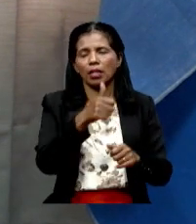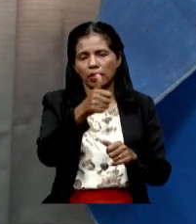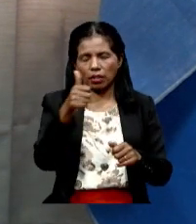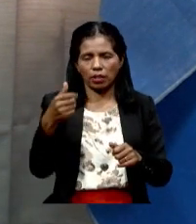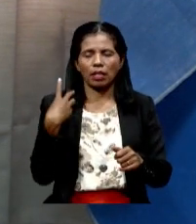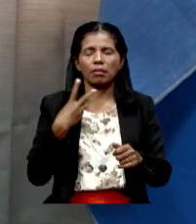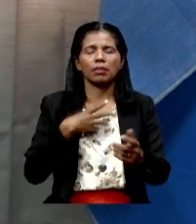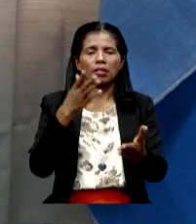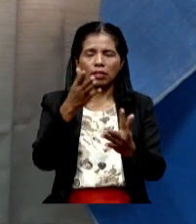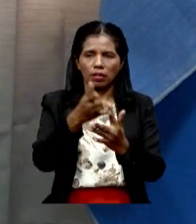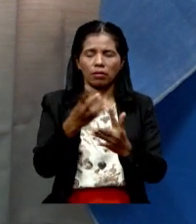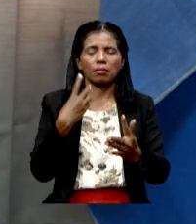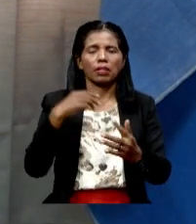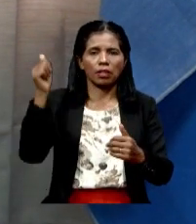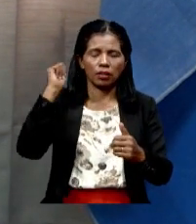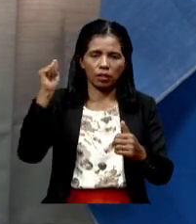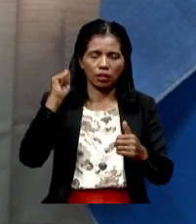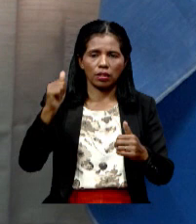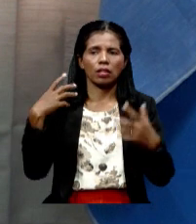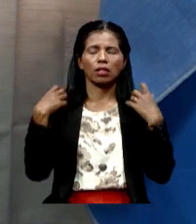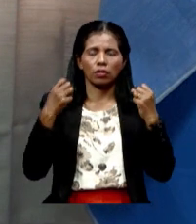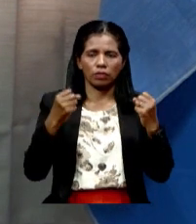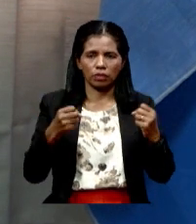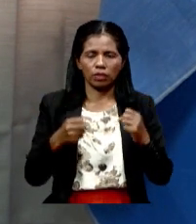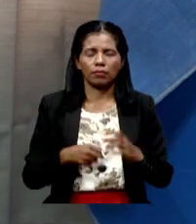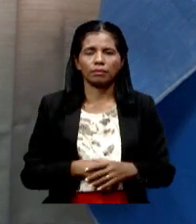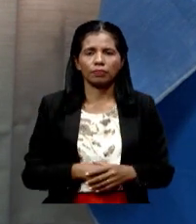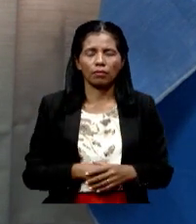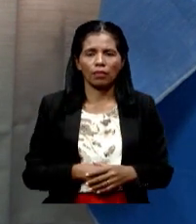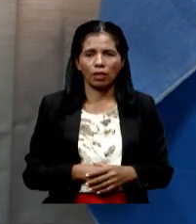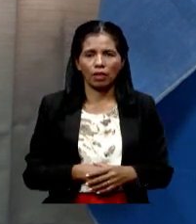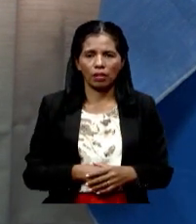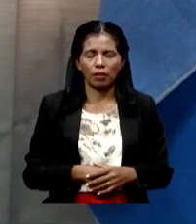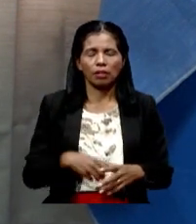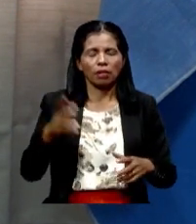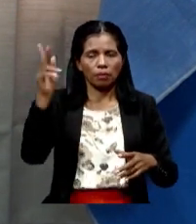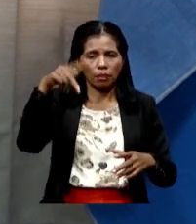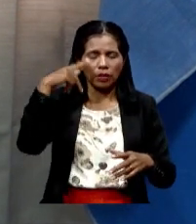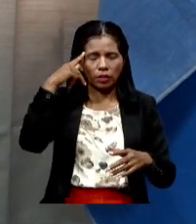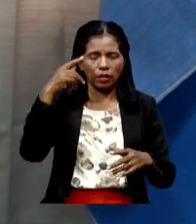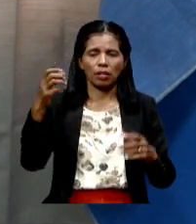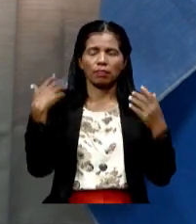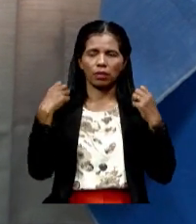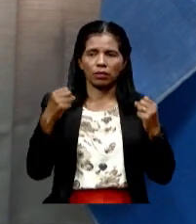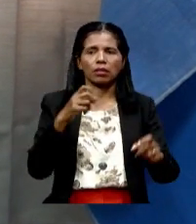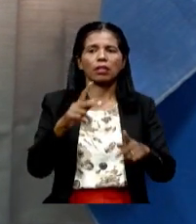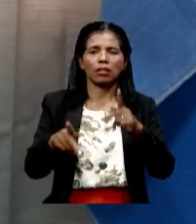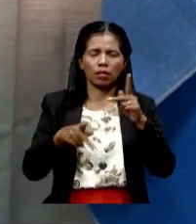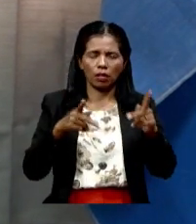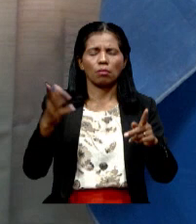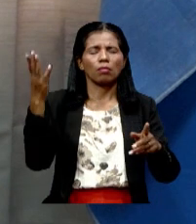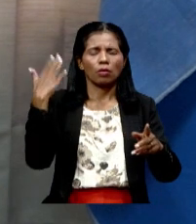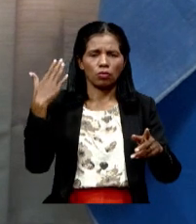e a mi candidato candidato forte candidato né be background político no Macas ema